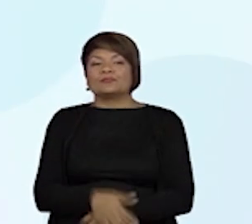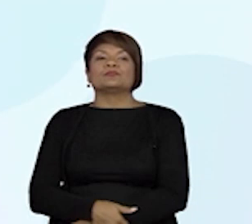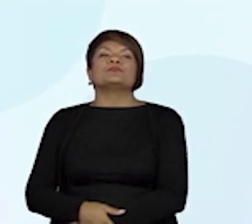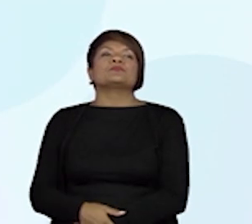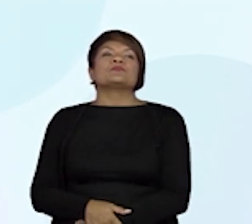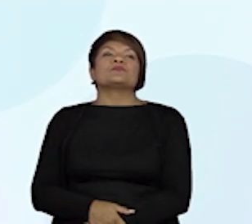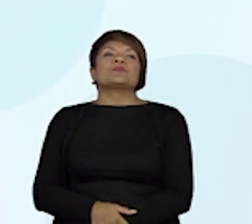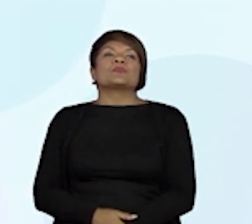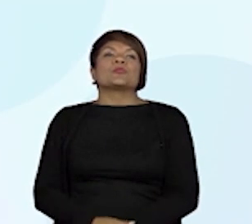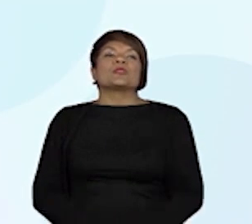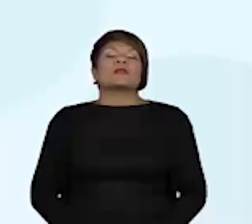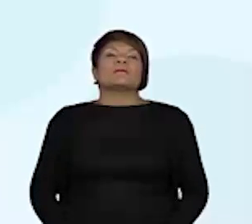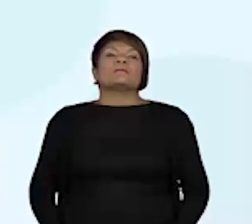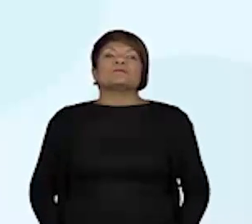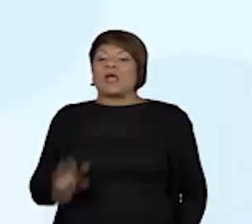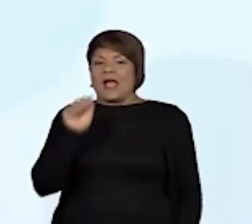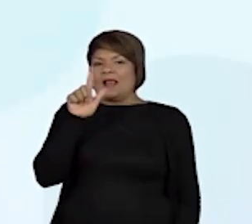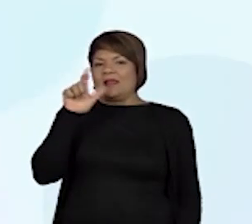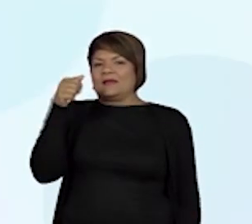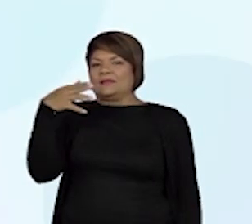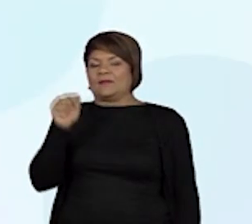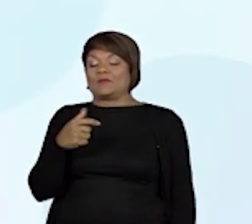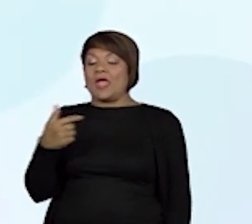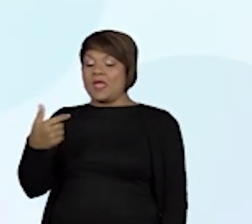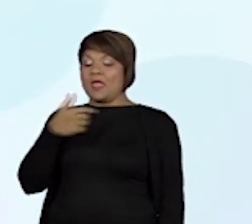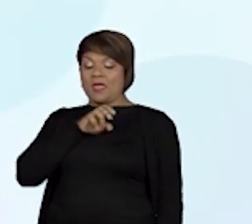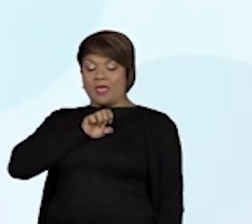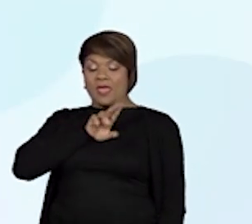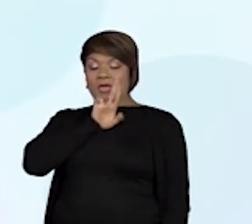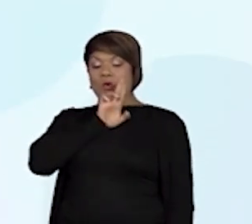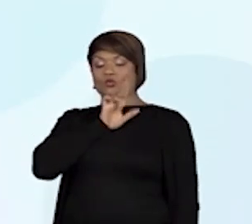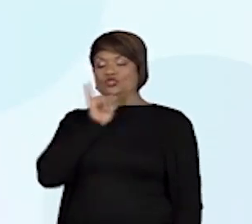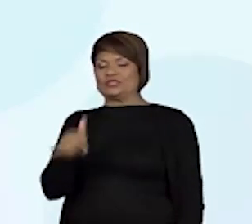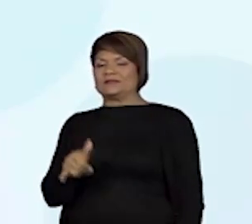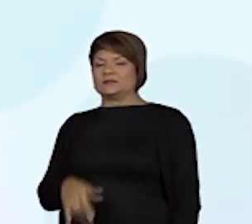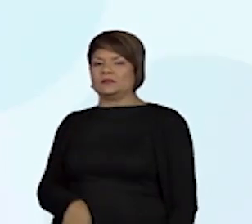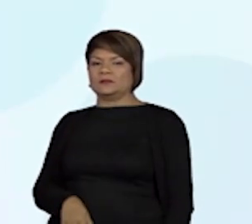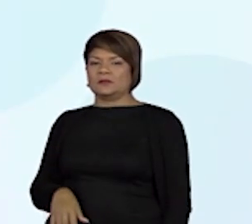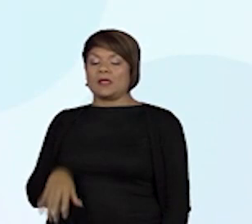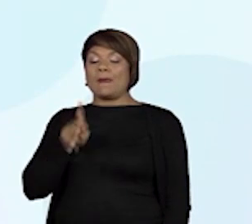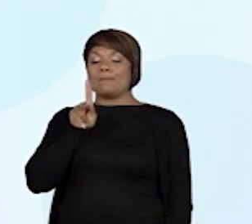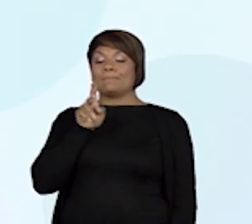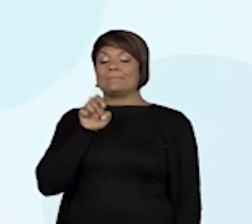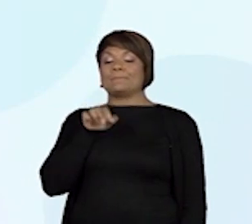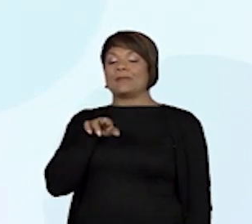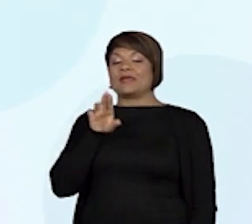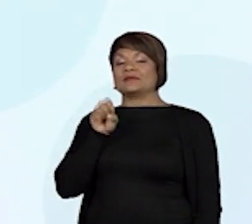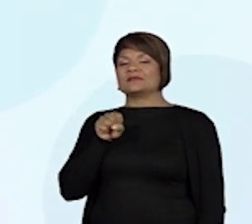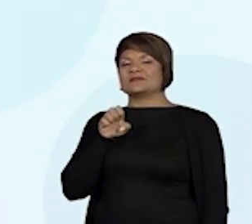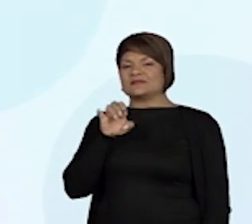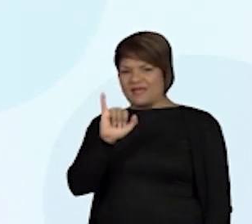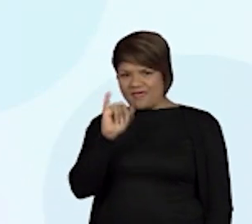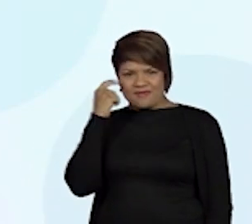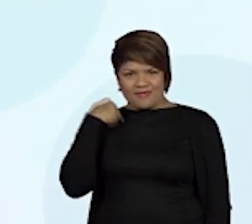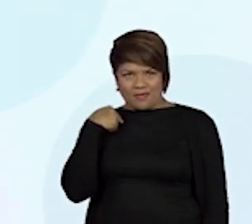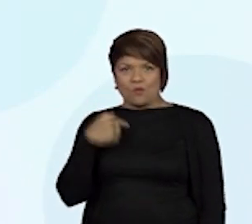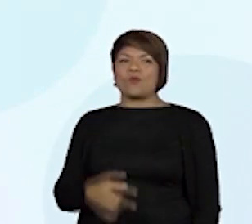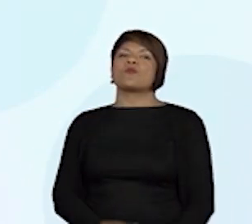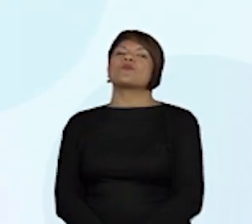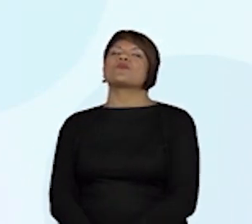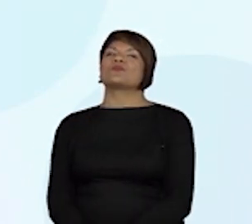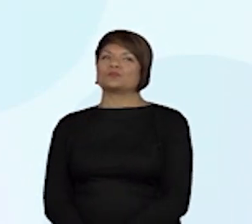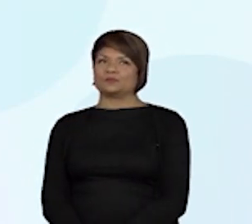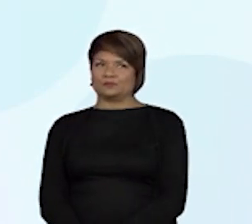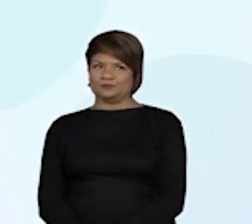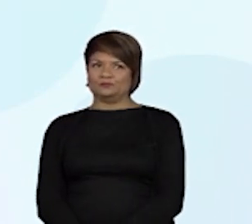será retomada em próximas aulas. A Lana disse até assim, eu disse. A Lana disse, pensei. Eles estavam ligadinhos, professora Joyce. Isso